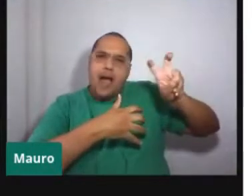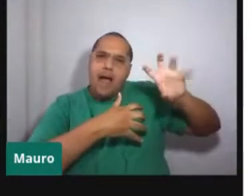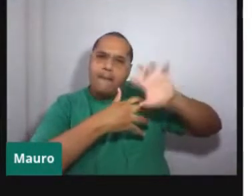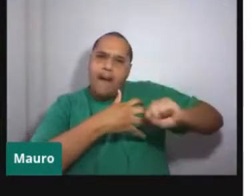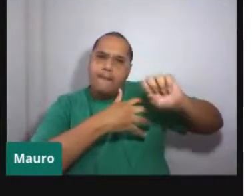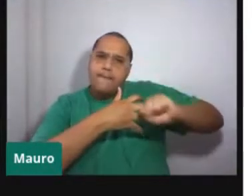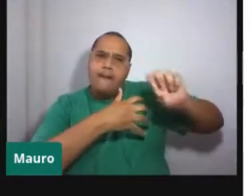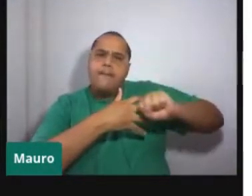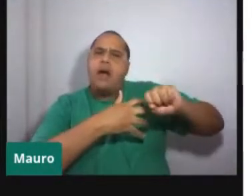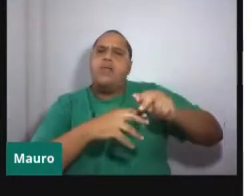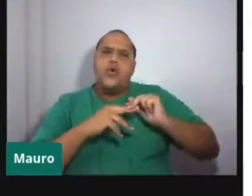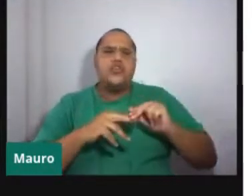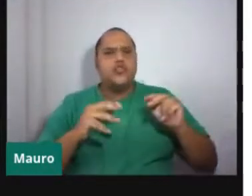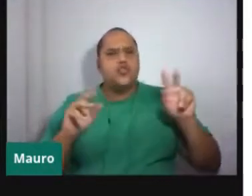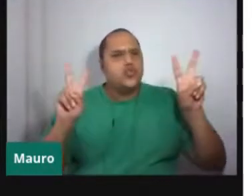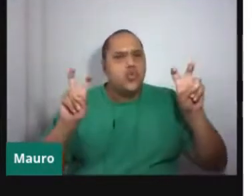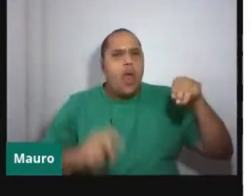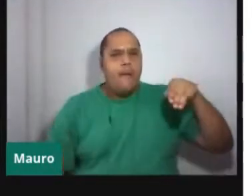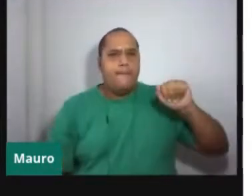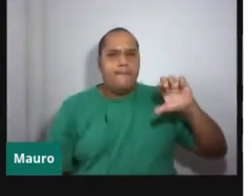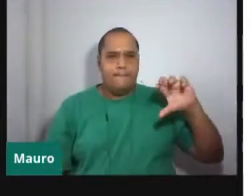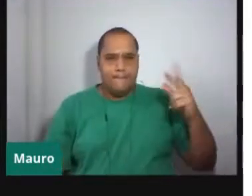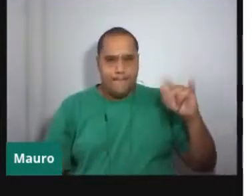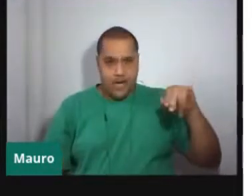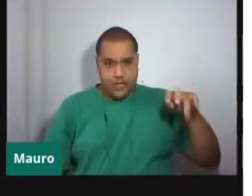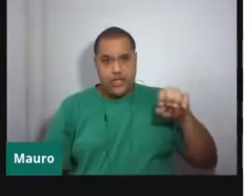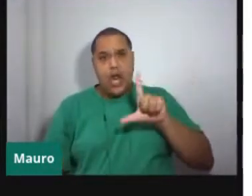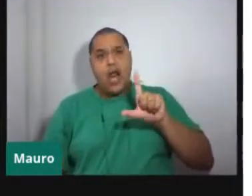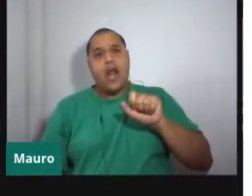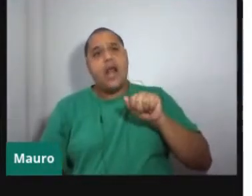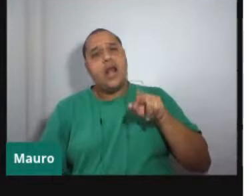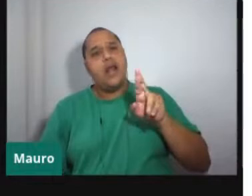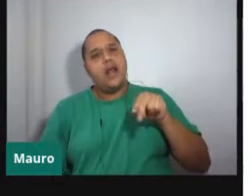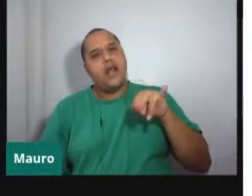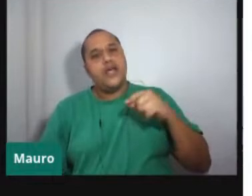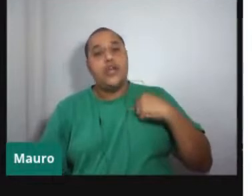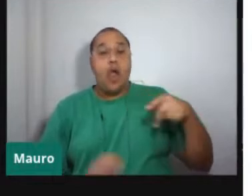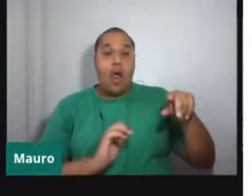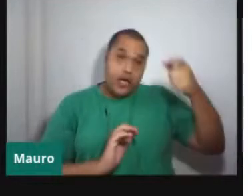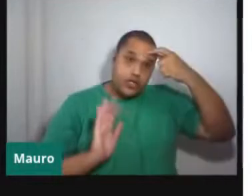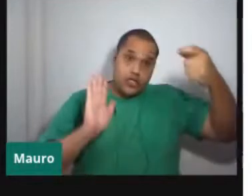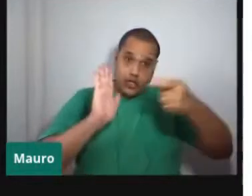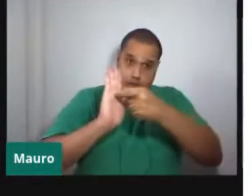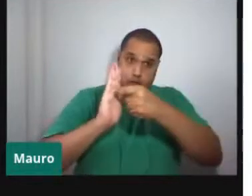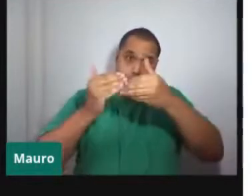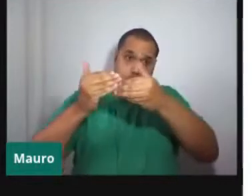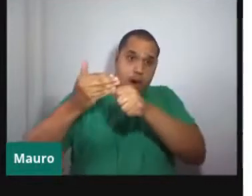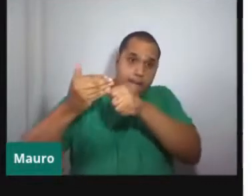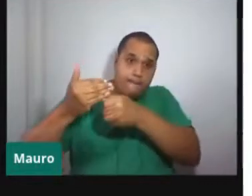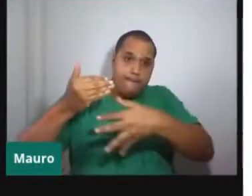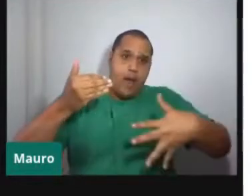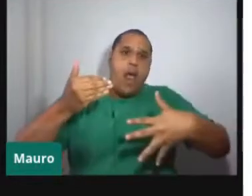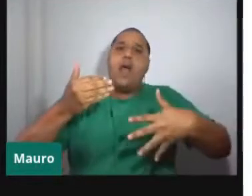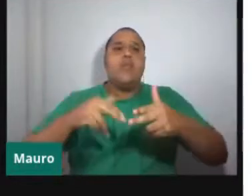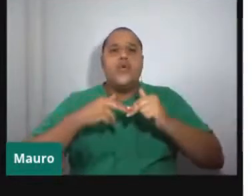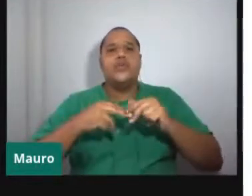inteligência artificial? Na verdade, machine learning ou aprendizado de máquina é considerado uma sub-área da inteligência artificial. É um campo do estudo que